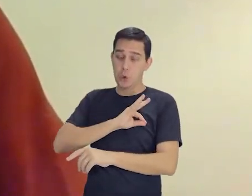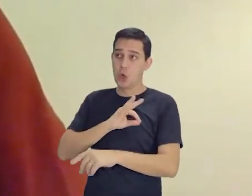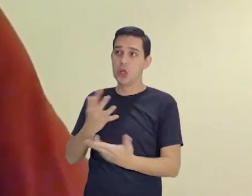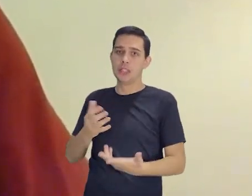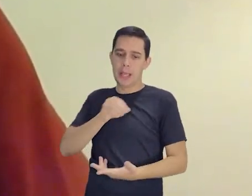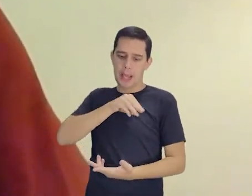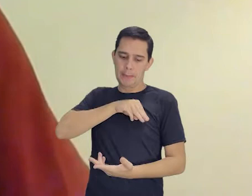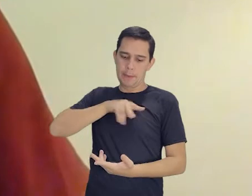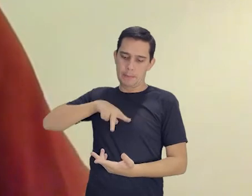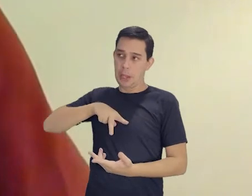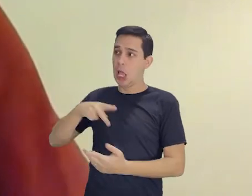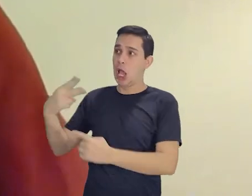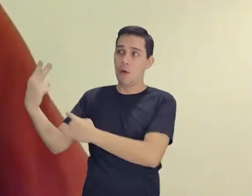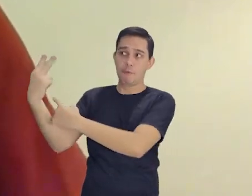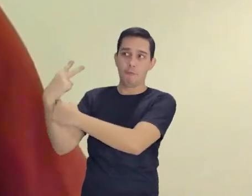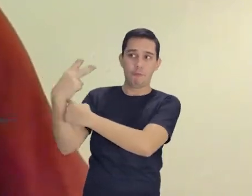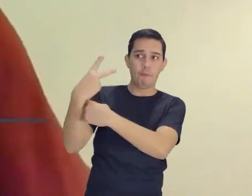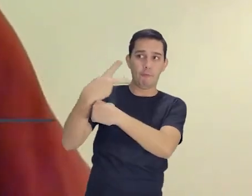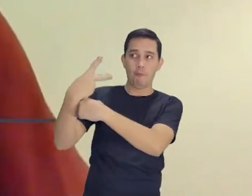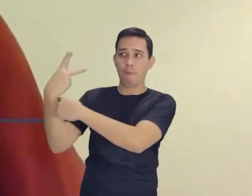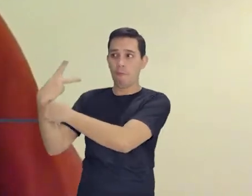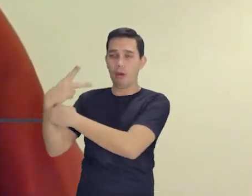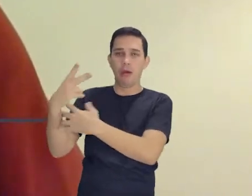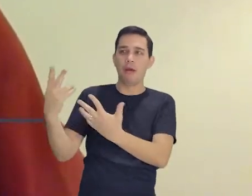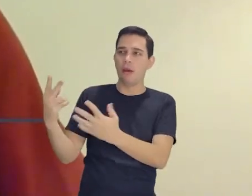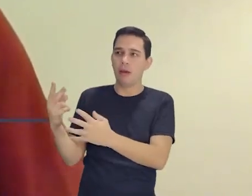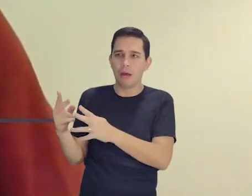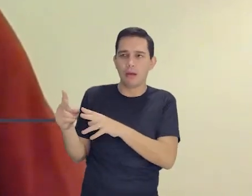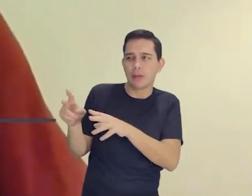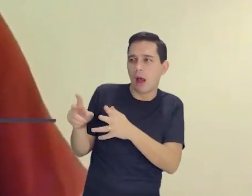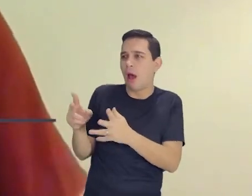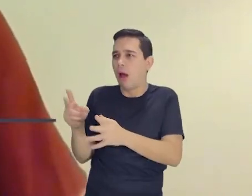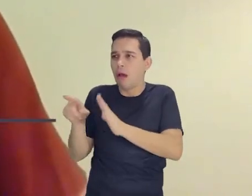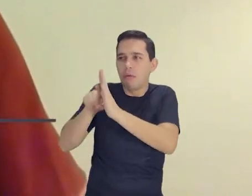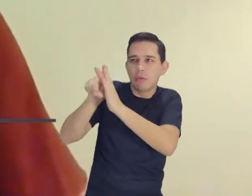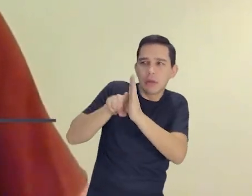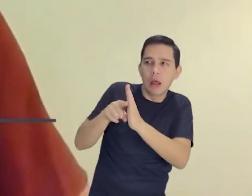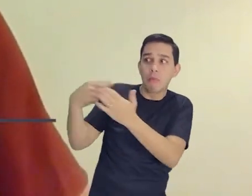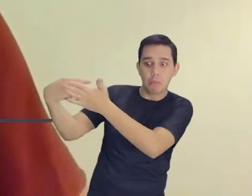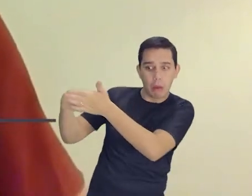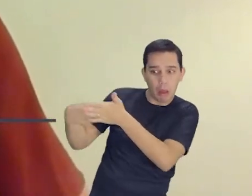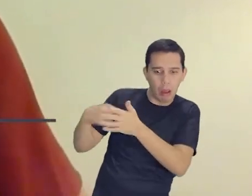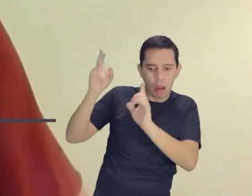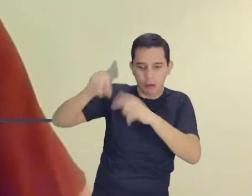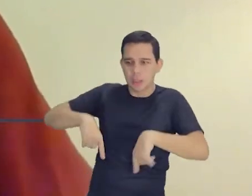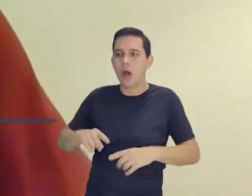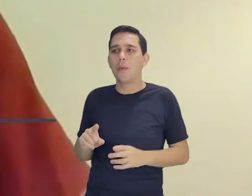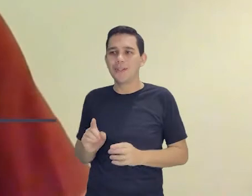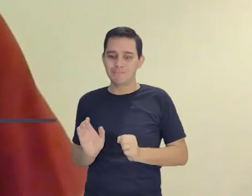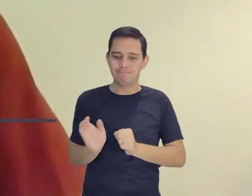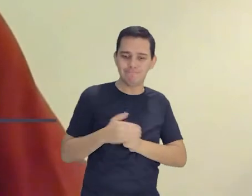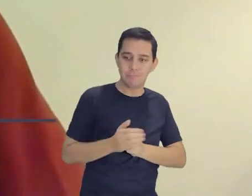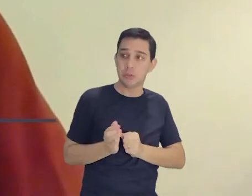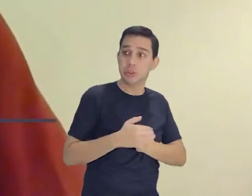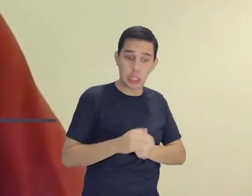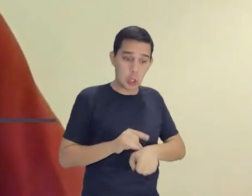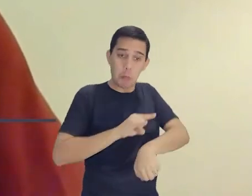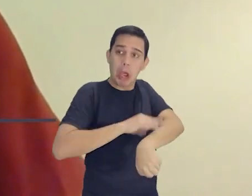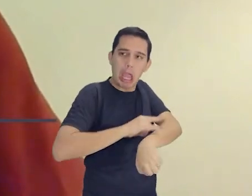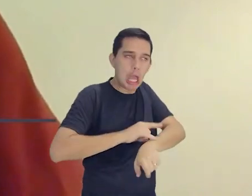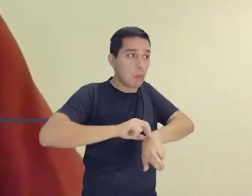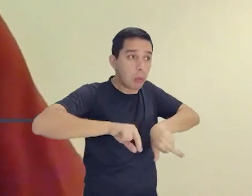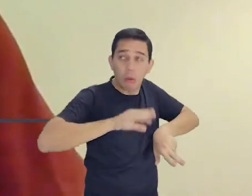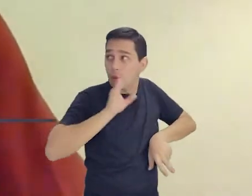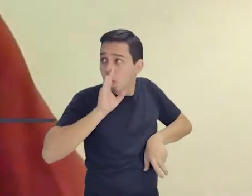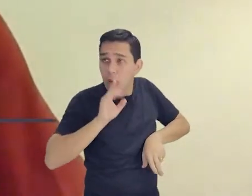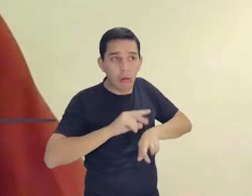operação, e já dormia precavido, já escondia esses aparelhos atrás da privada, atrás do vaso sanitário, esperando a qualquer